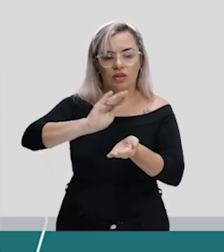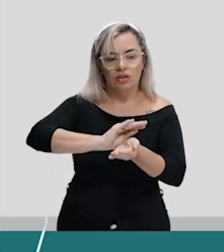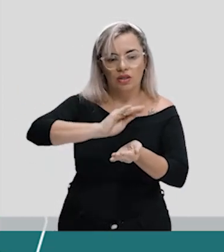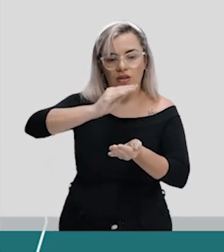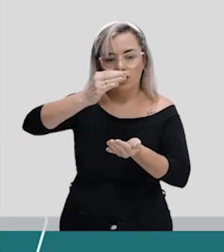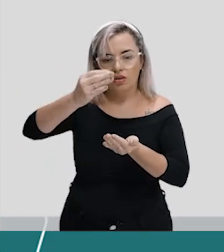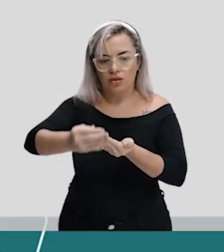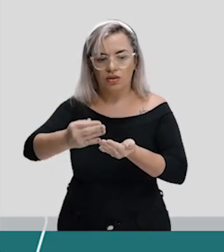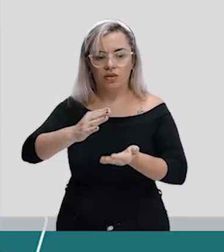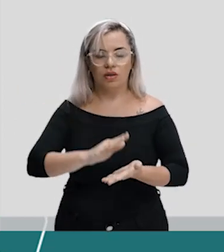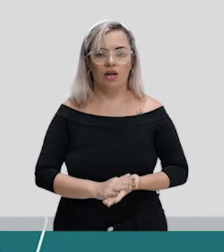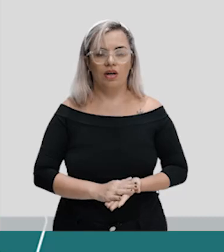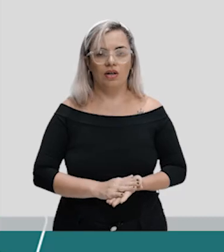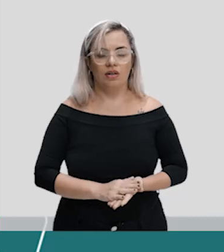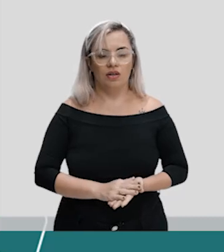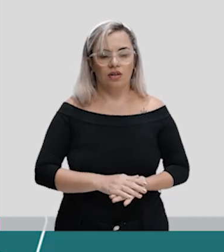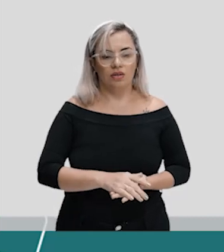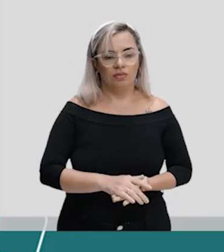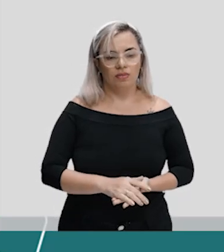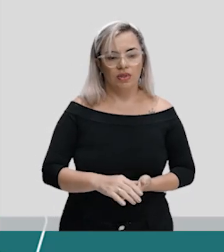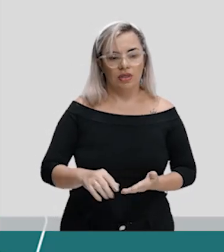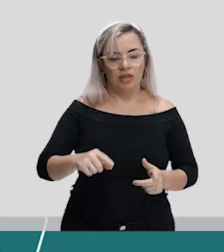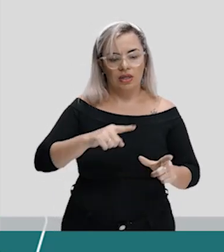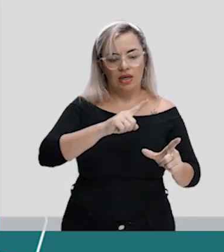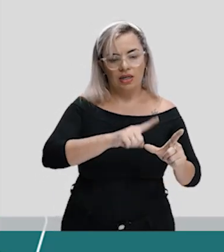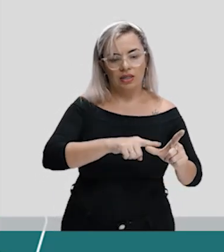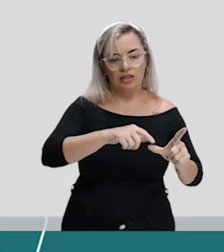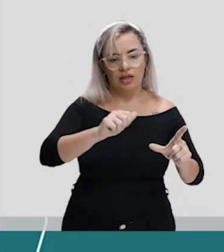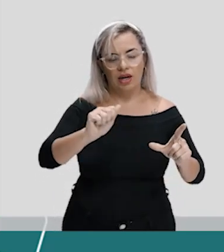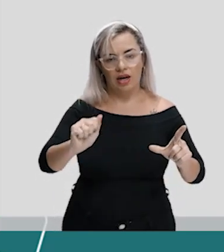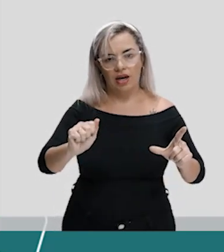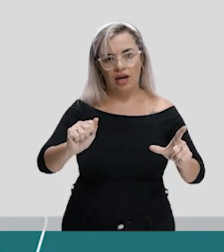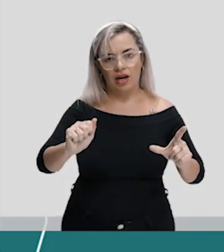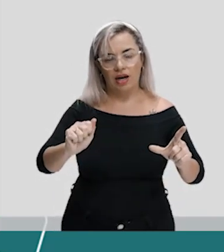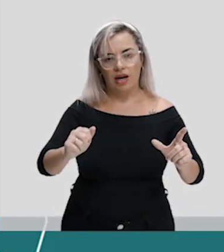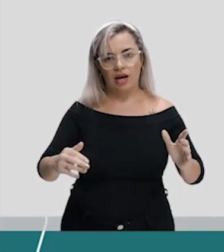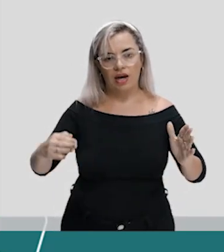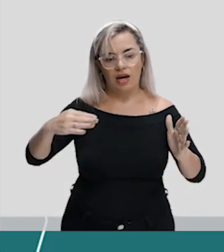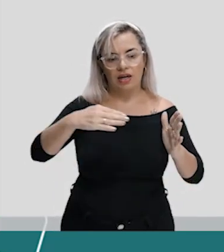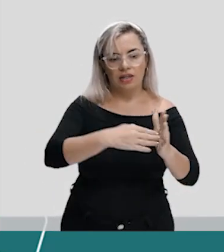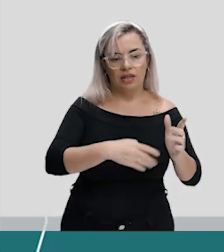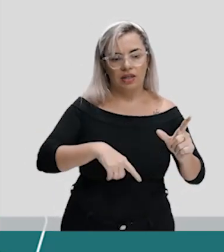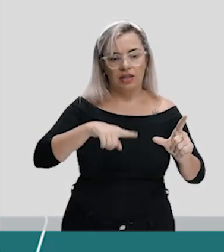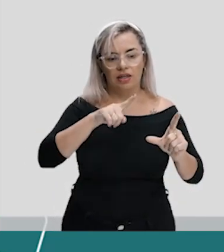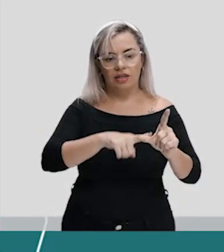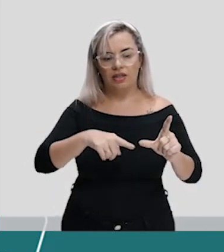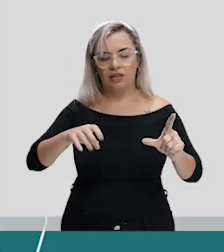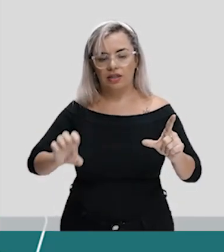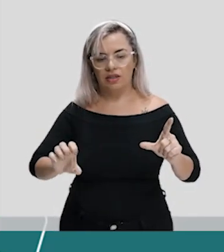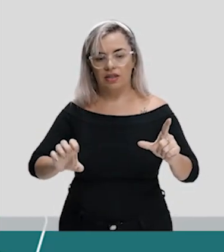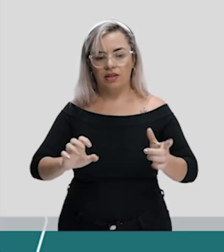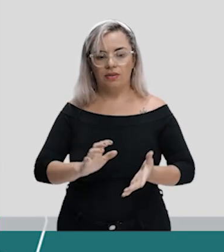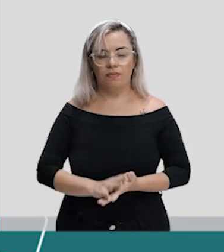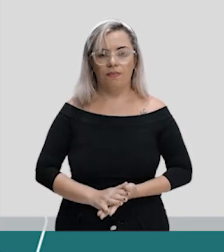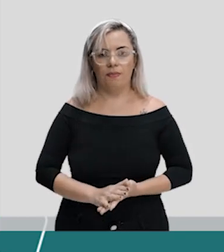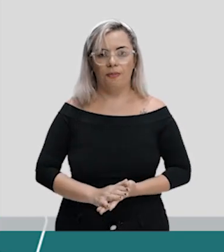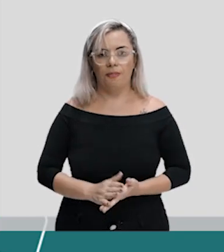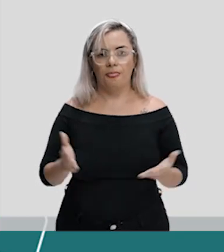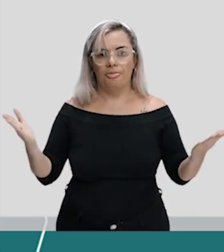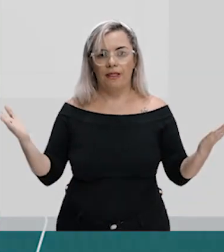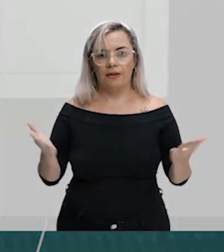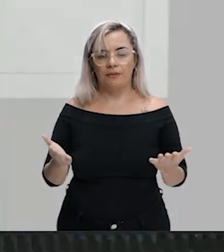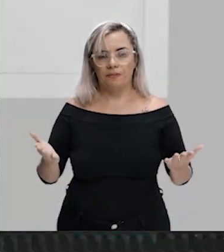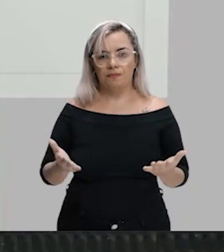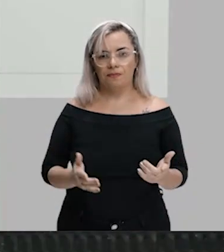E. Então vamos lá para a questão 4, aqui no quadro. Então o gráfico, vou desenhar aqui o gráfico rapidinho. Então